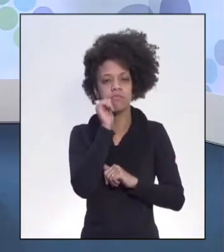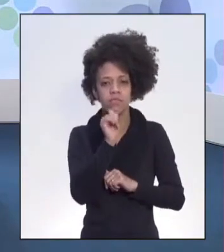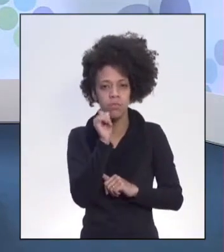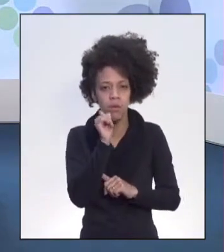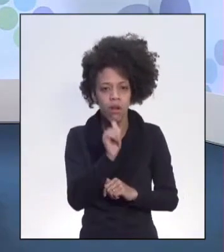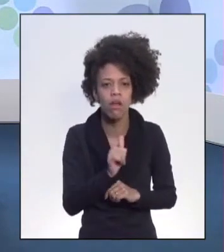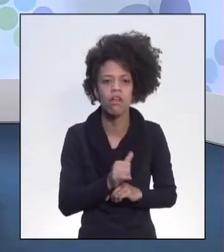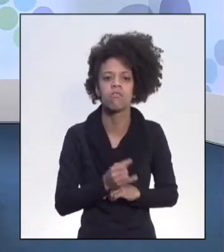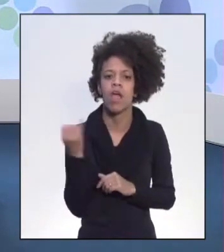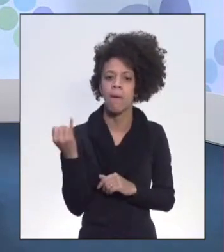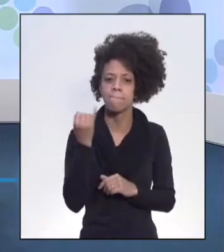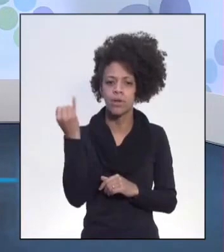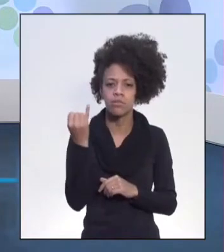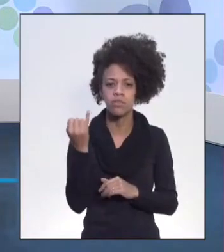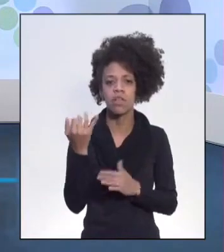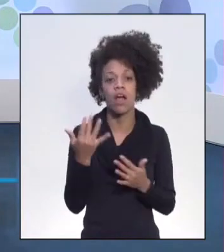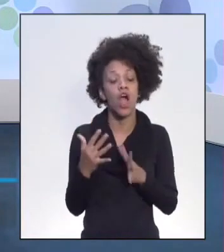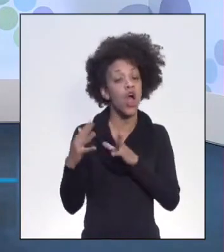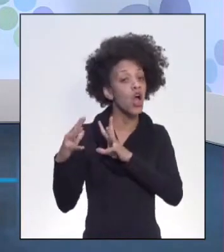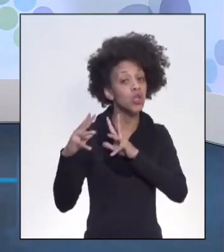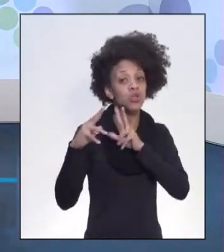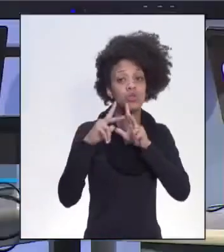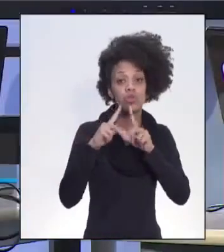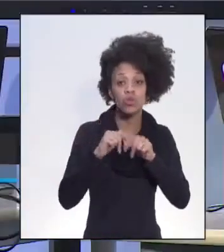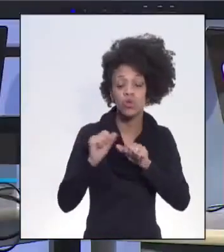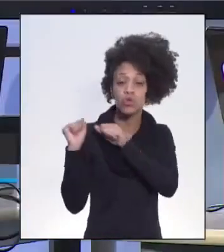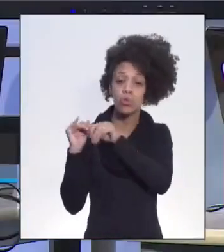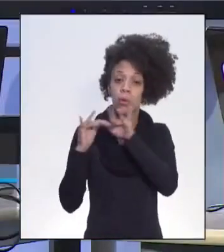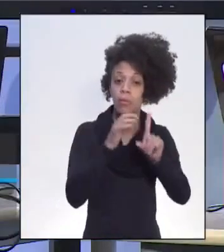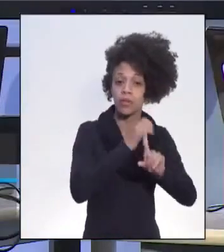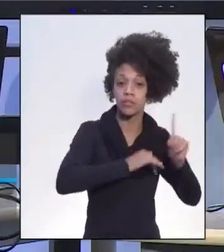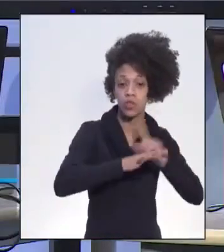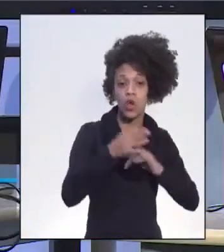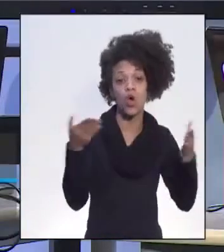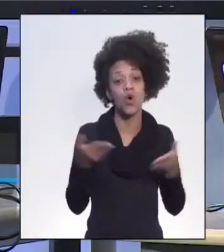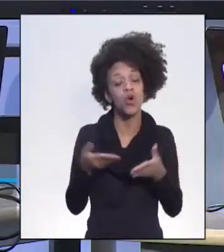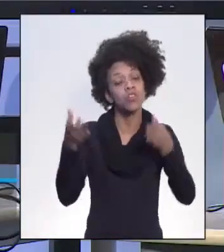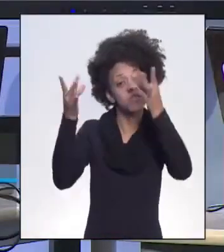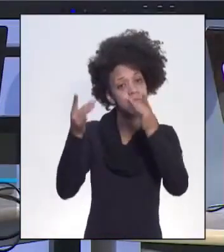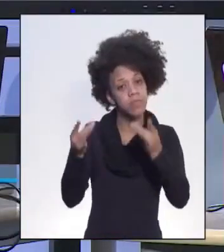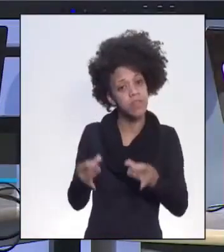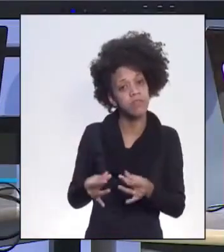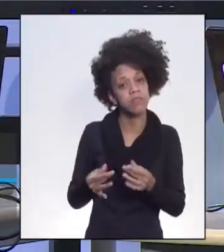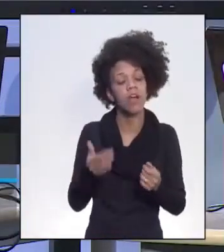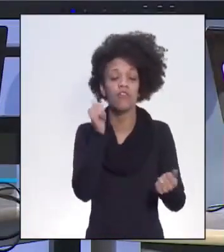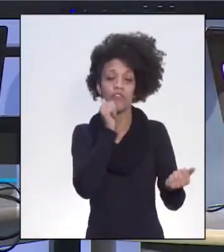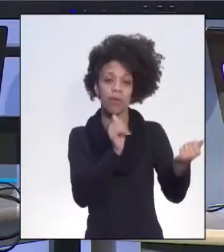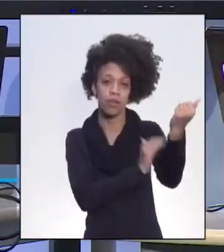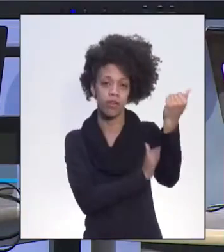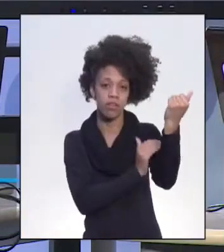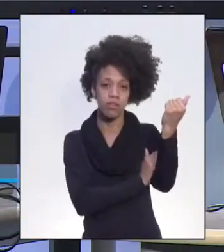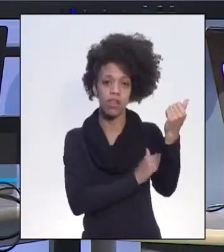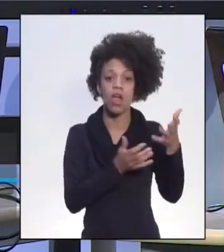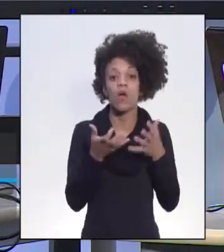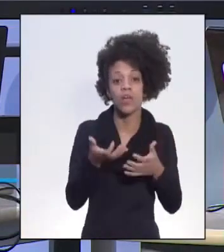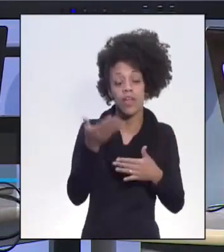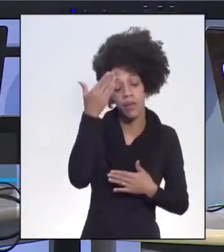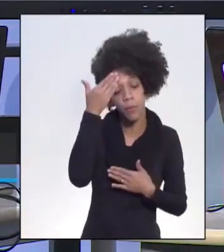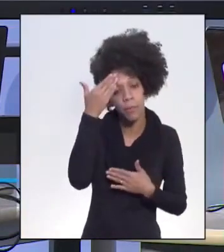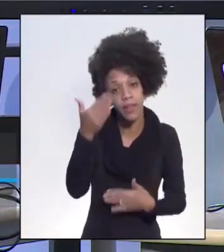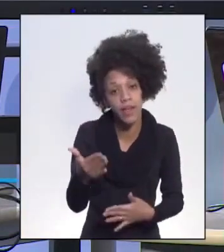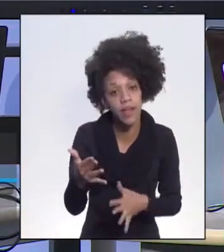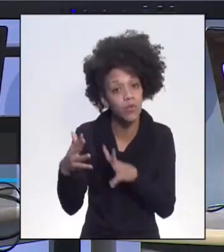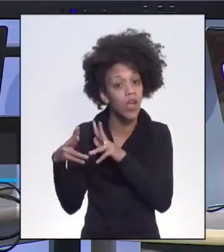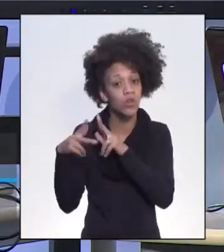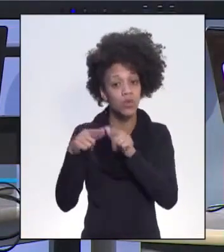sido muito importante. Aliás, sobre todos os movimentos sociais e hoje, especificamente, o movimento feminista. Eu quero agradecer a